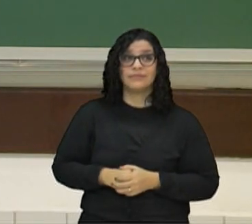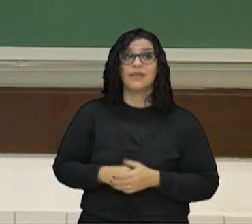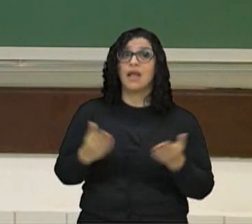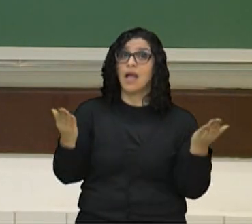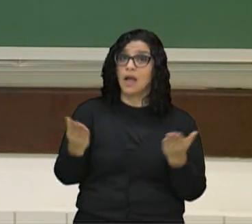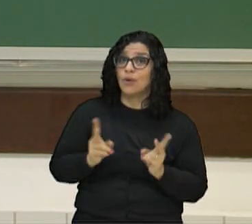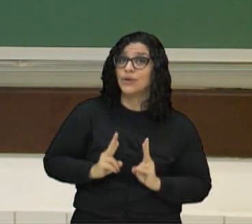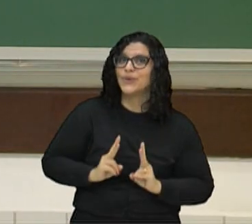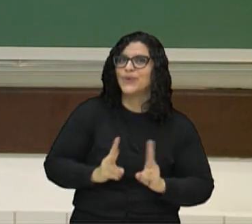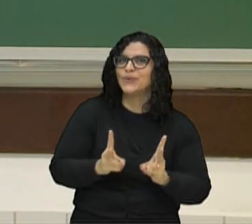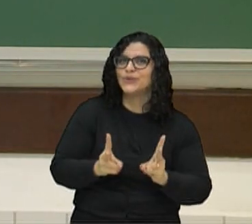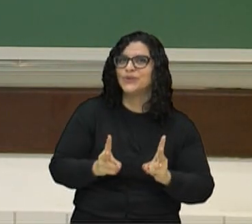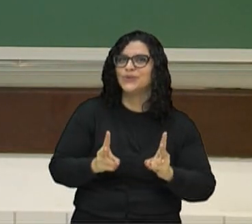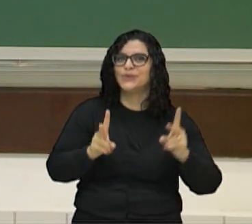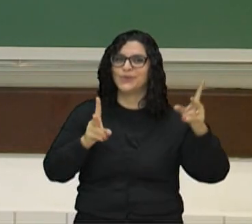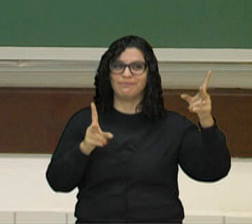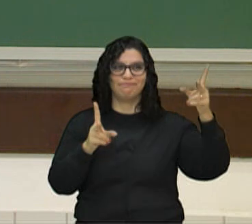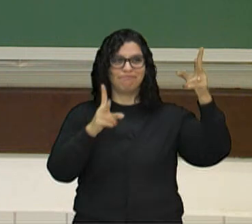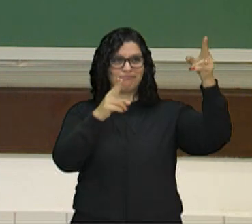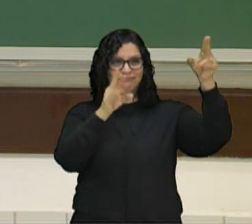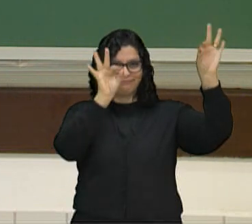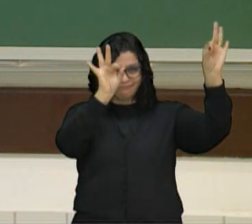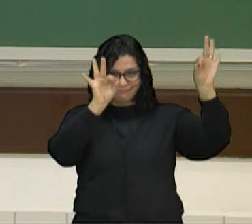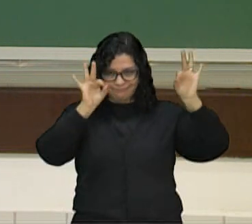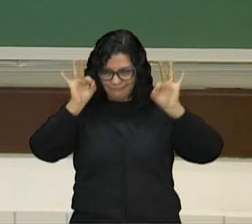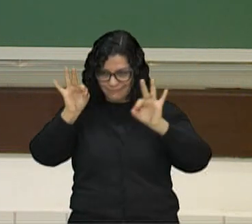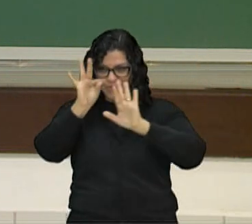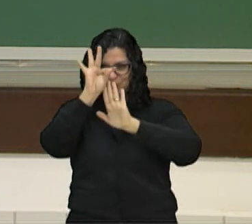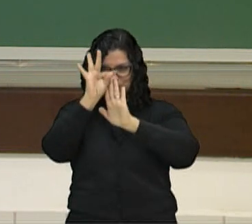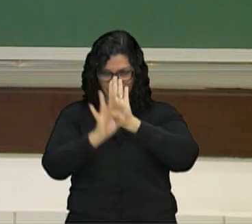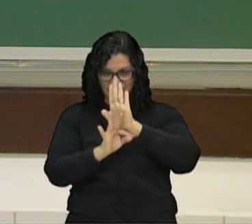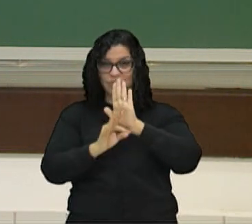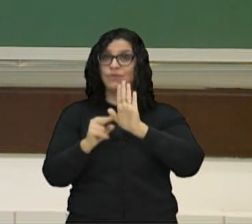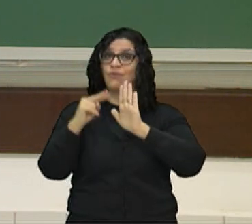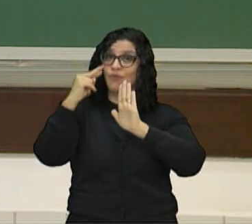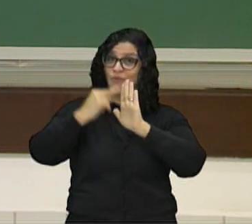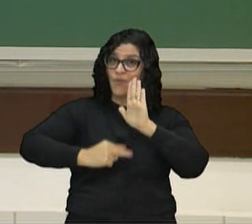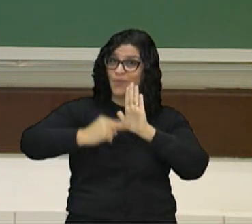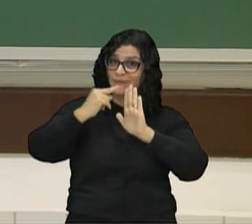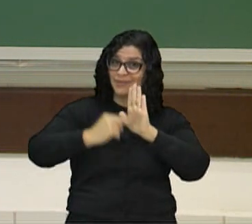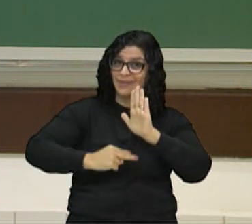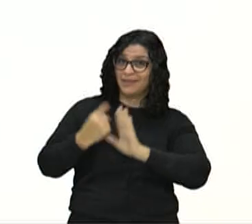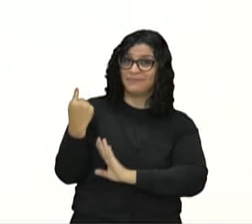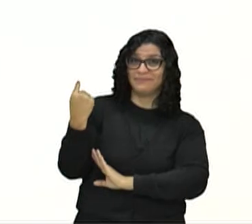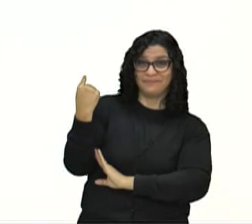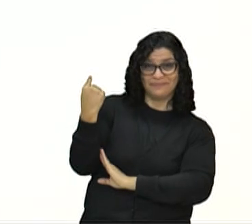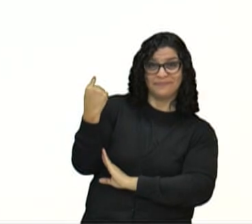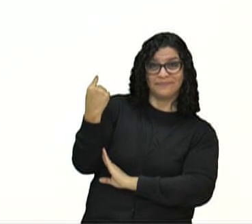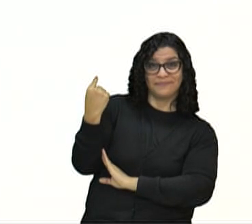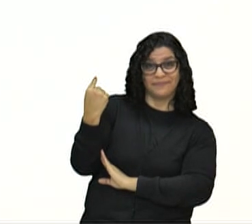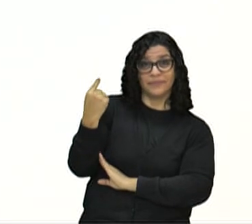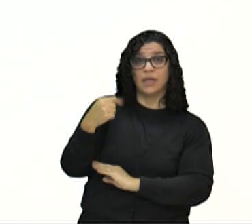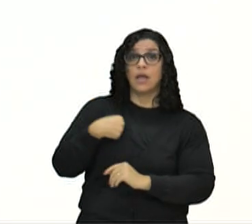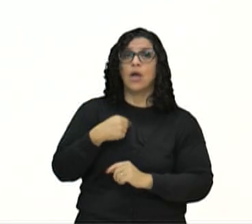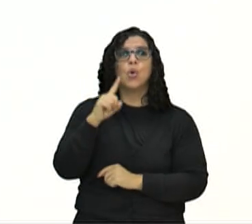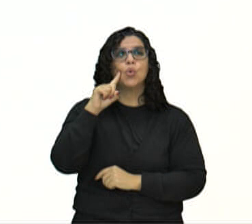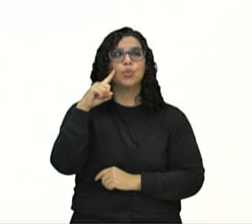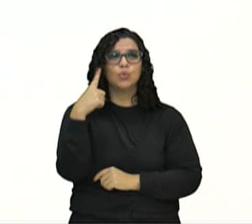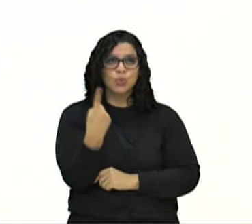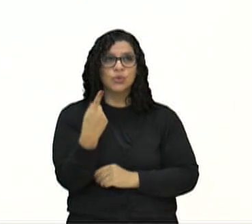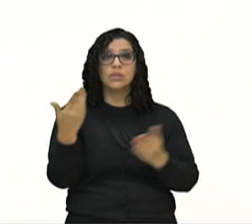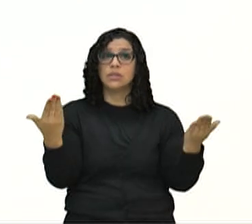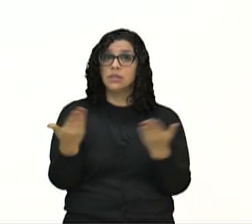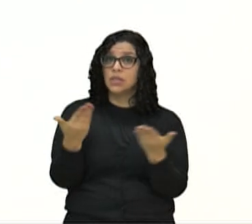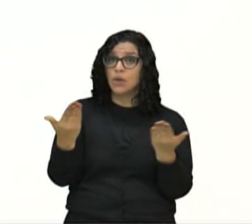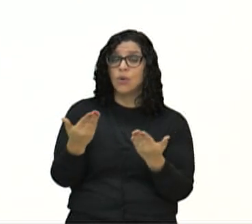Nós temos mais um outro fragmento que essa obra traz. Um dia em que